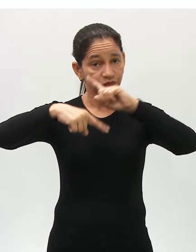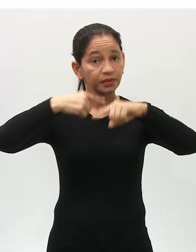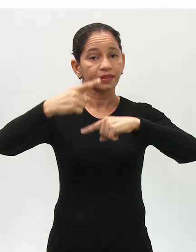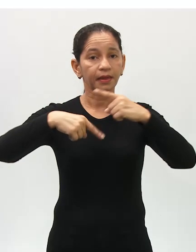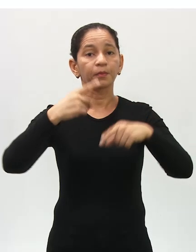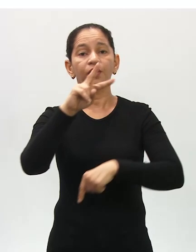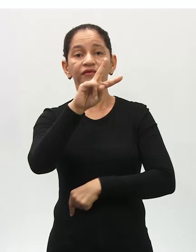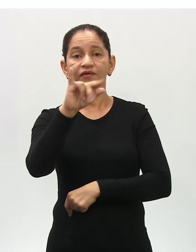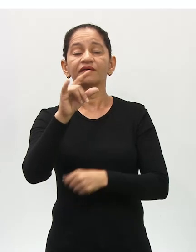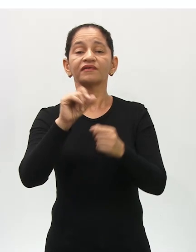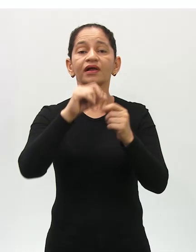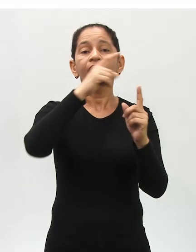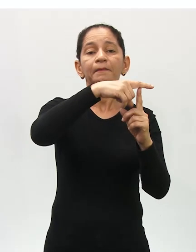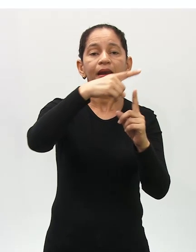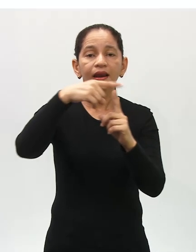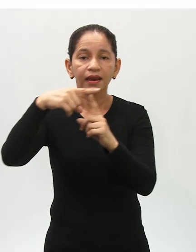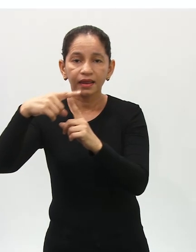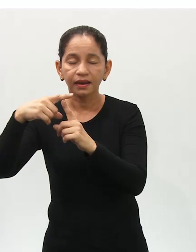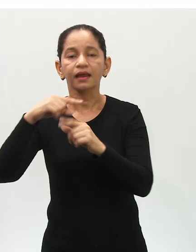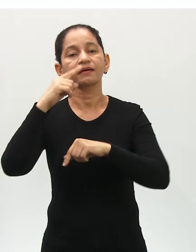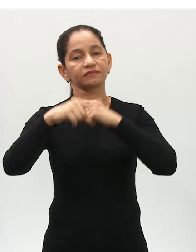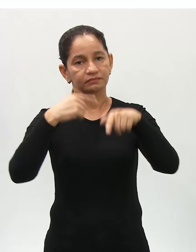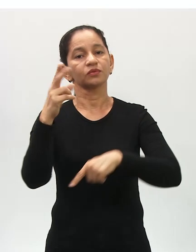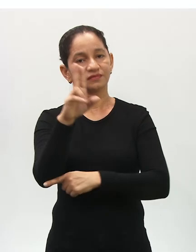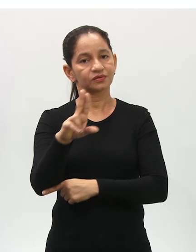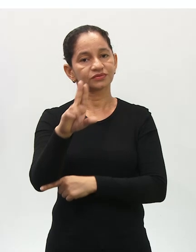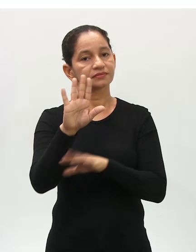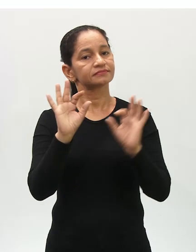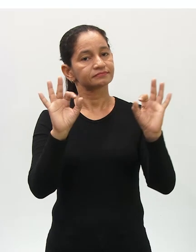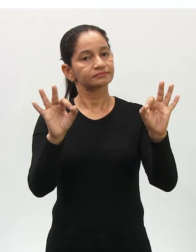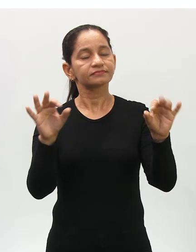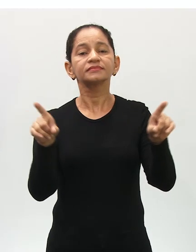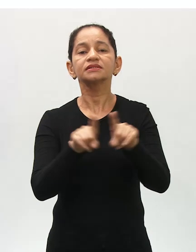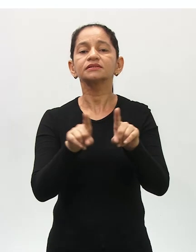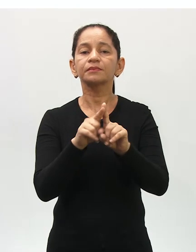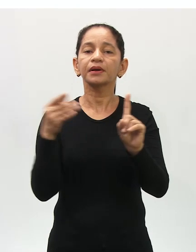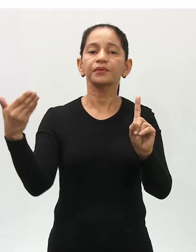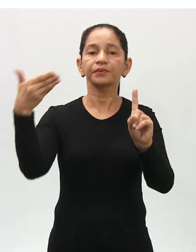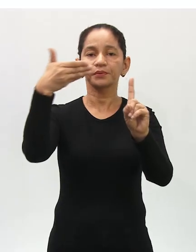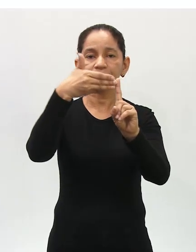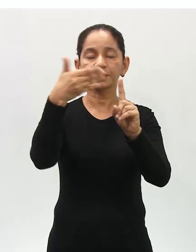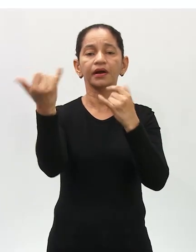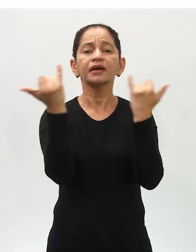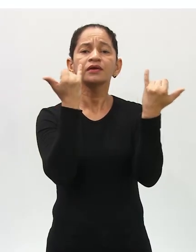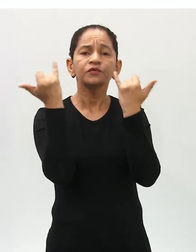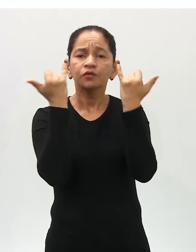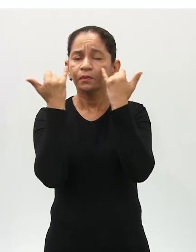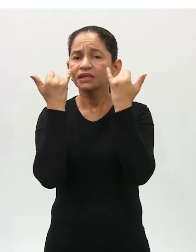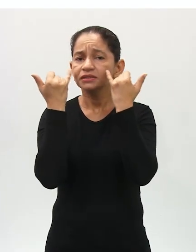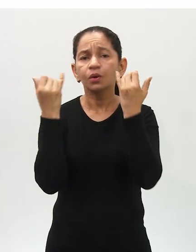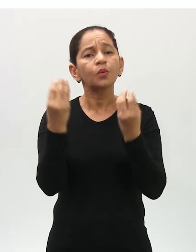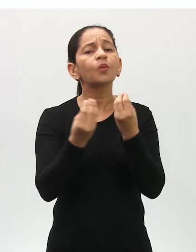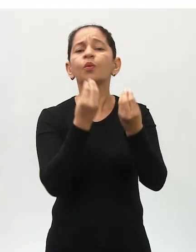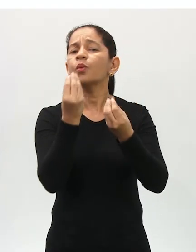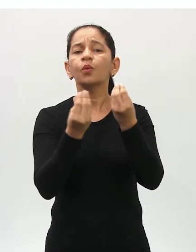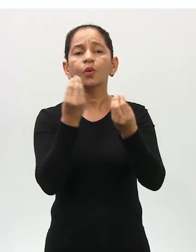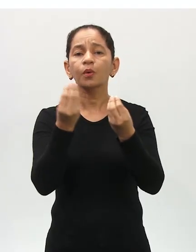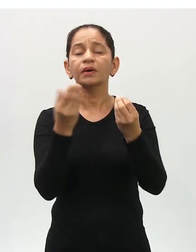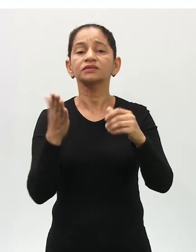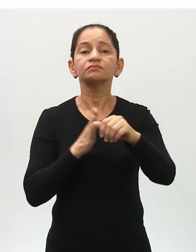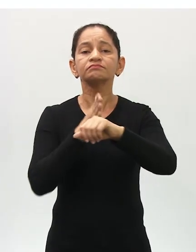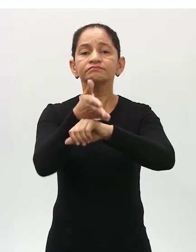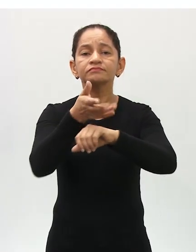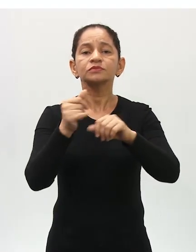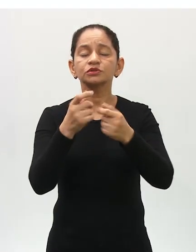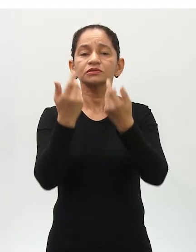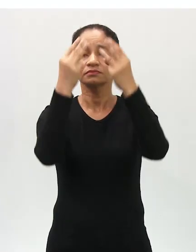de novo, para quando a gente fala da classificação. Aqui, como a gente pode consultar também essas informações no